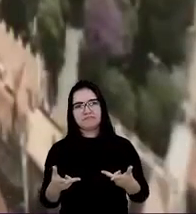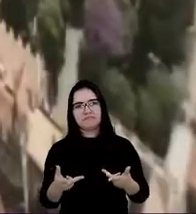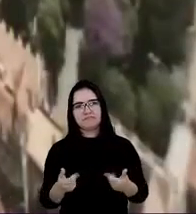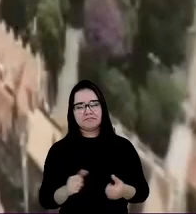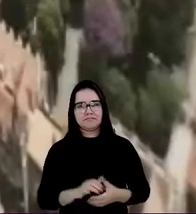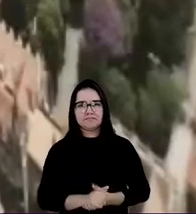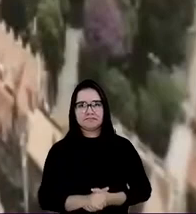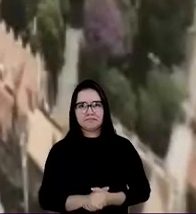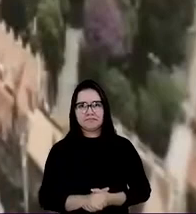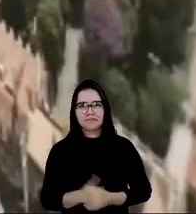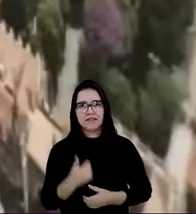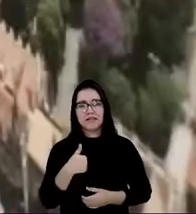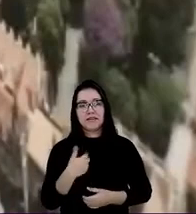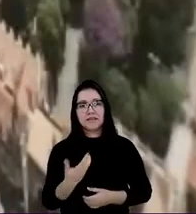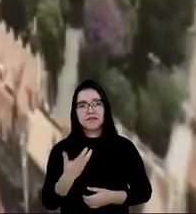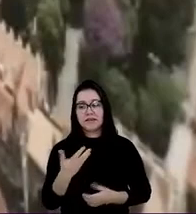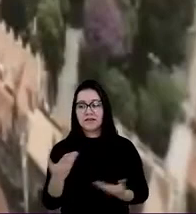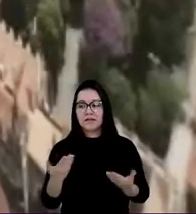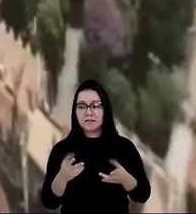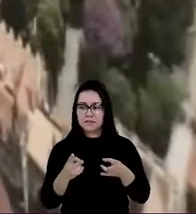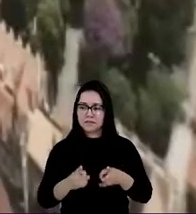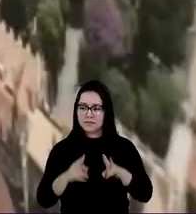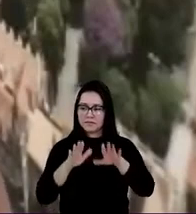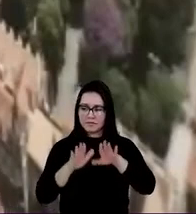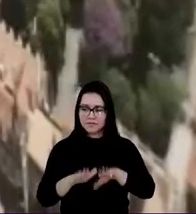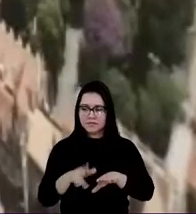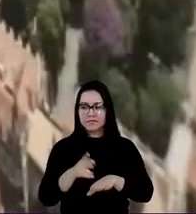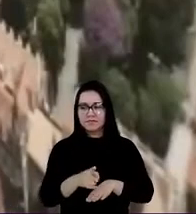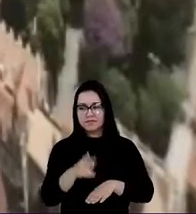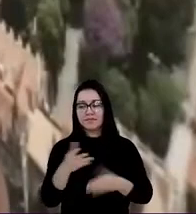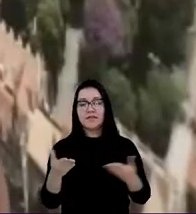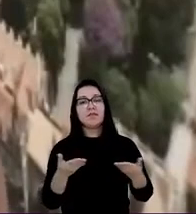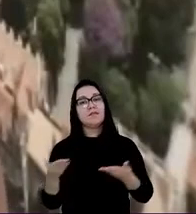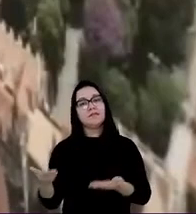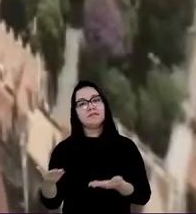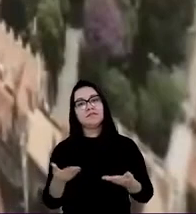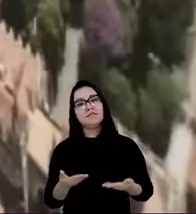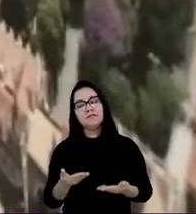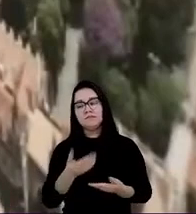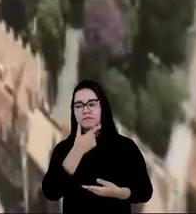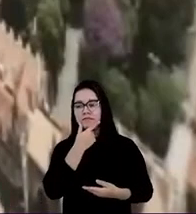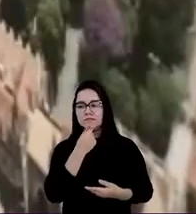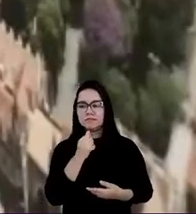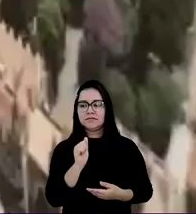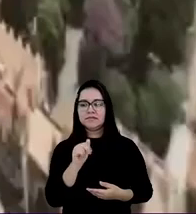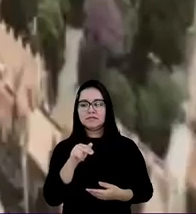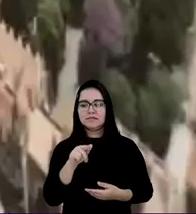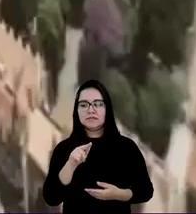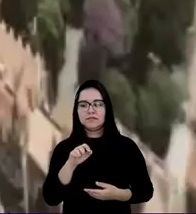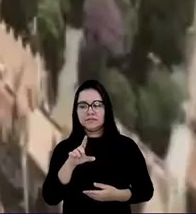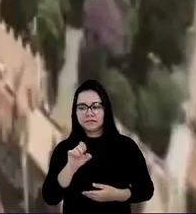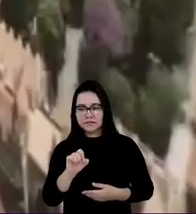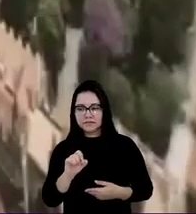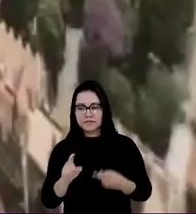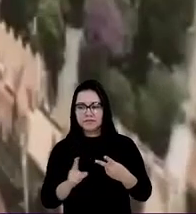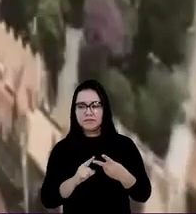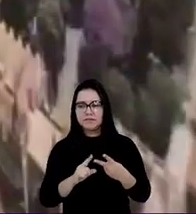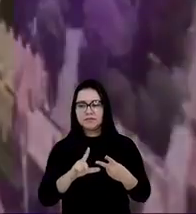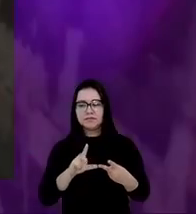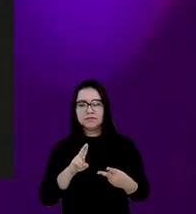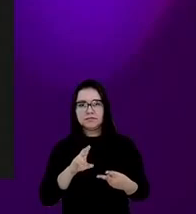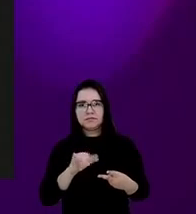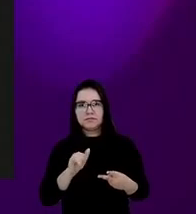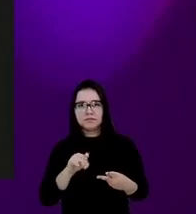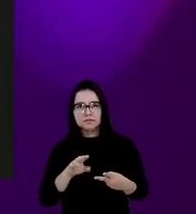Eu gostaria que você continuasse aqui, gostaria de chamar o Ângelo e o Luciano. Nós temos